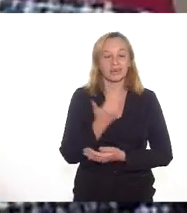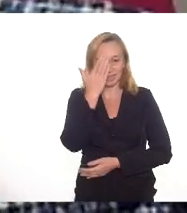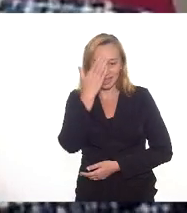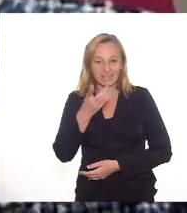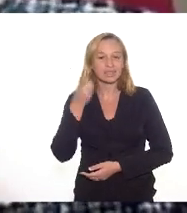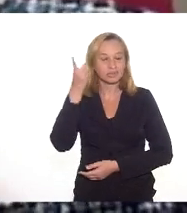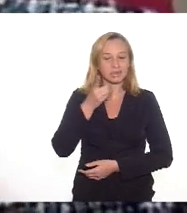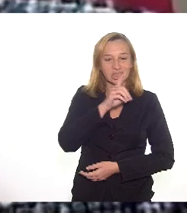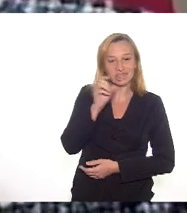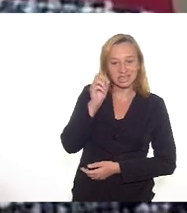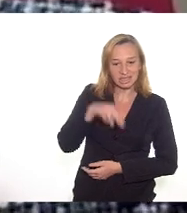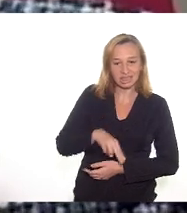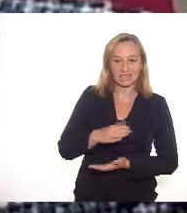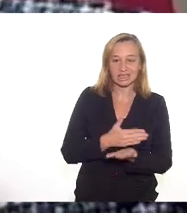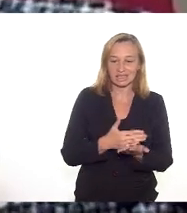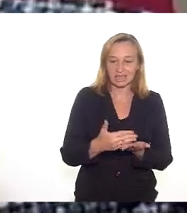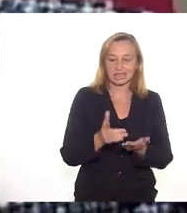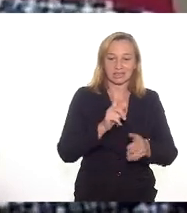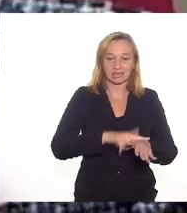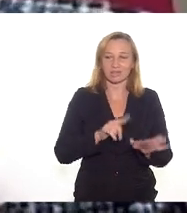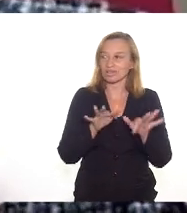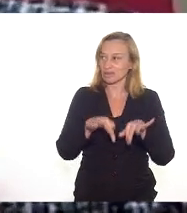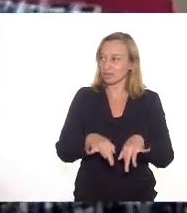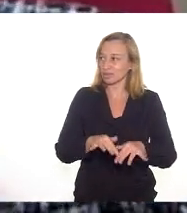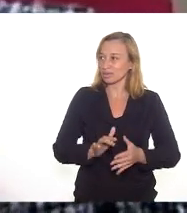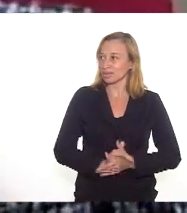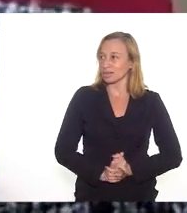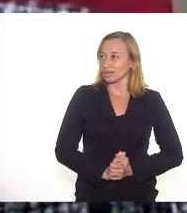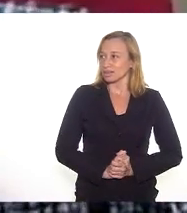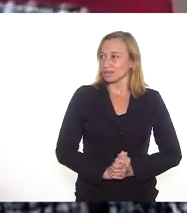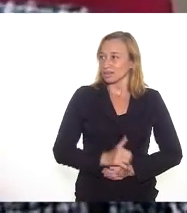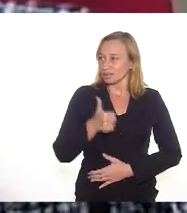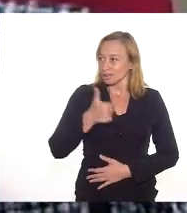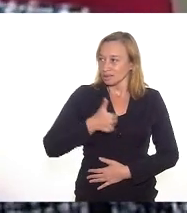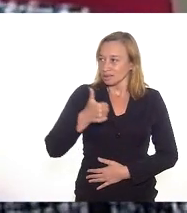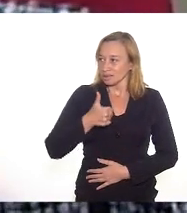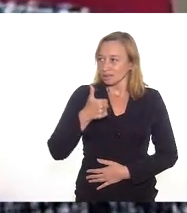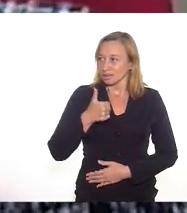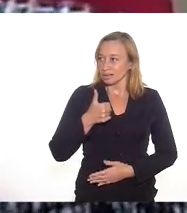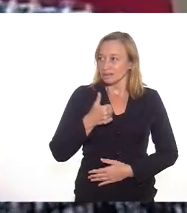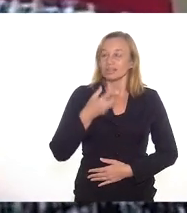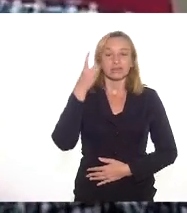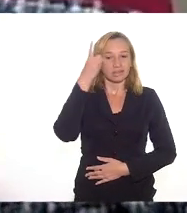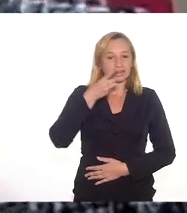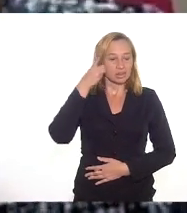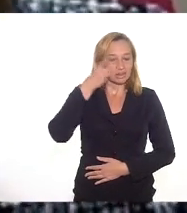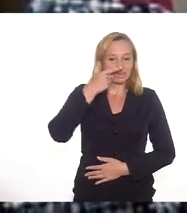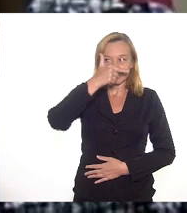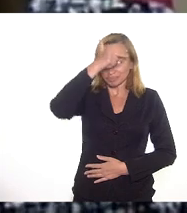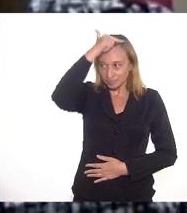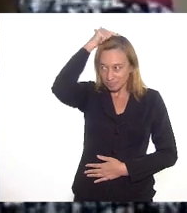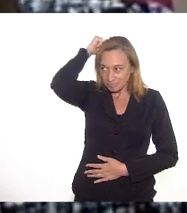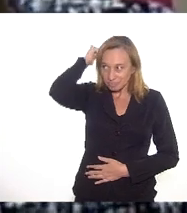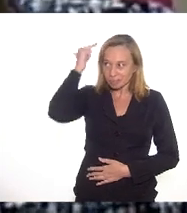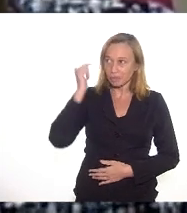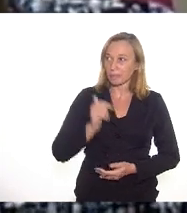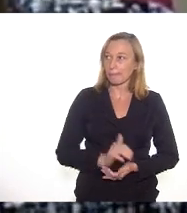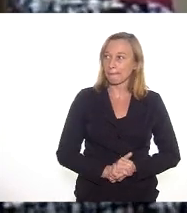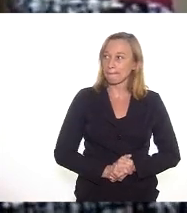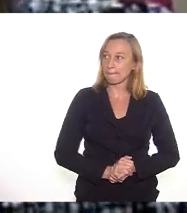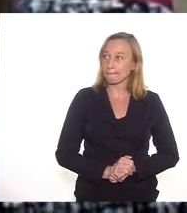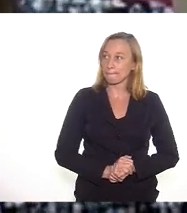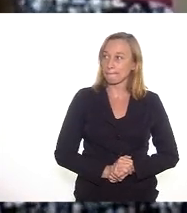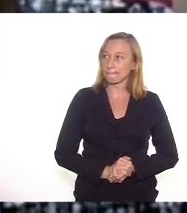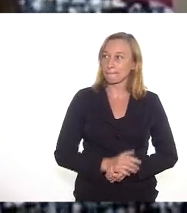Zeidan. Bom, iniciado o expediente final, o primeiro orador inscrito é o deputado Luiz Paulo. Eu vou